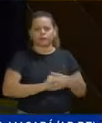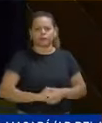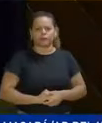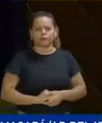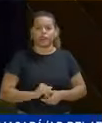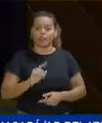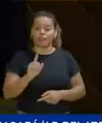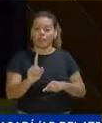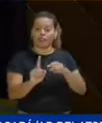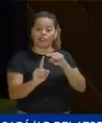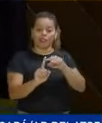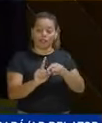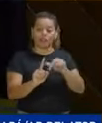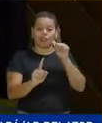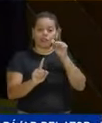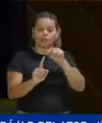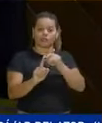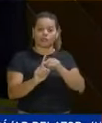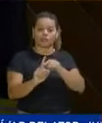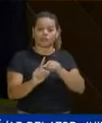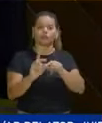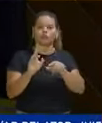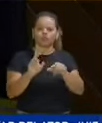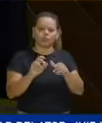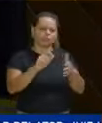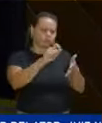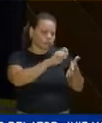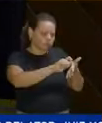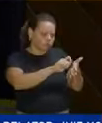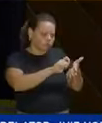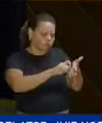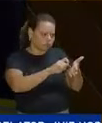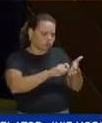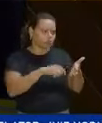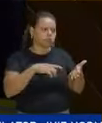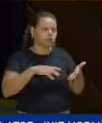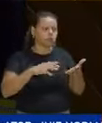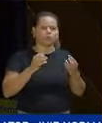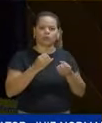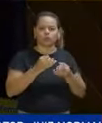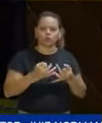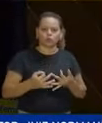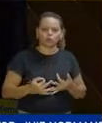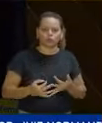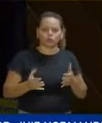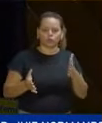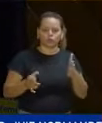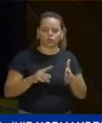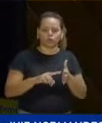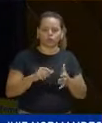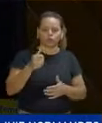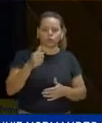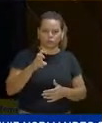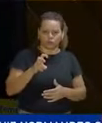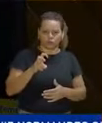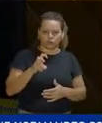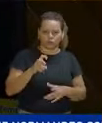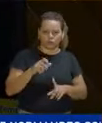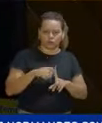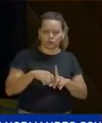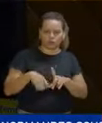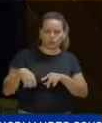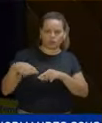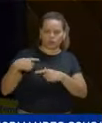desse dever no seu requerimento de registro de candidatura, feito em 15 de agosto, como é exigido pela norma